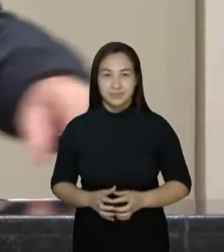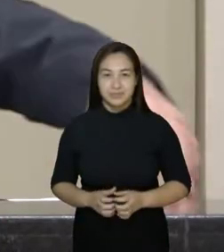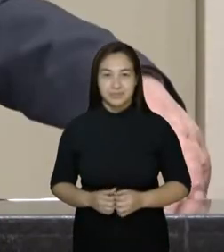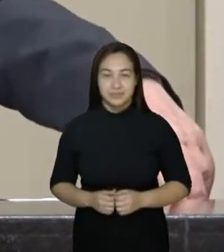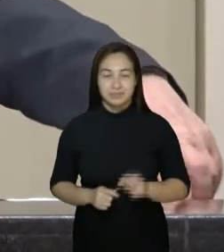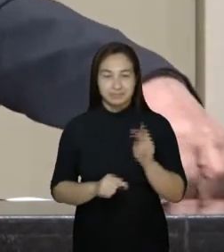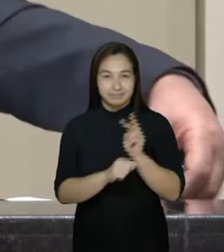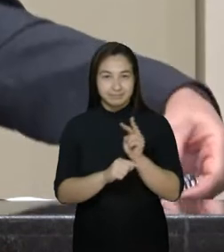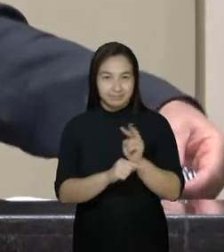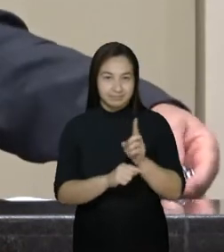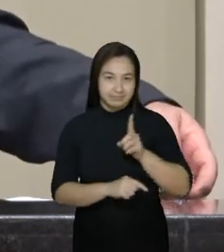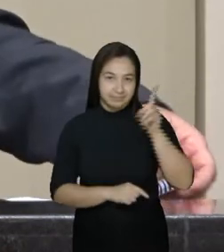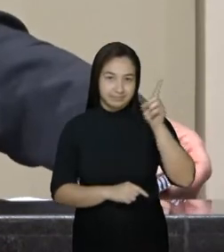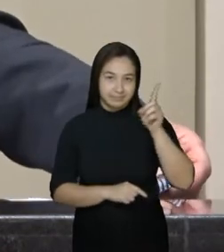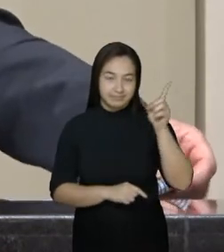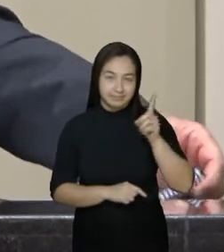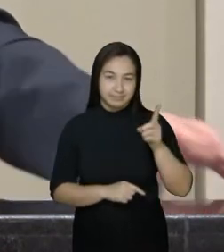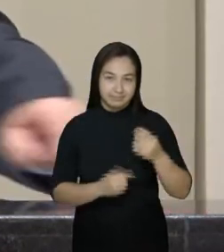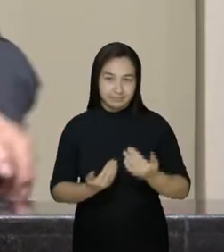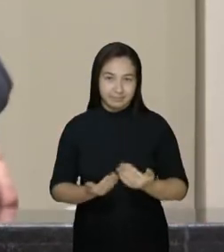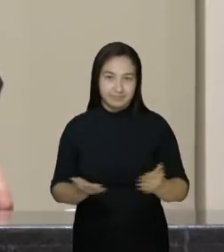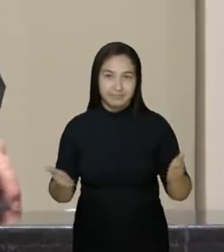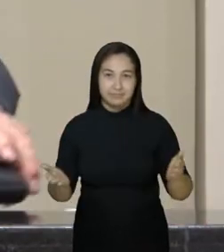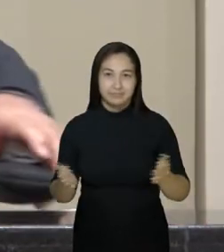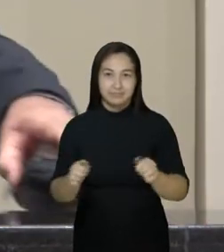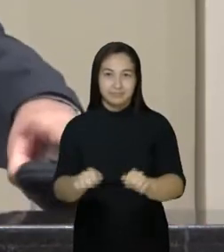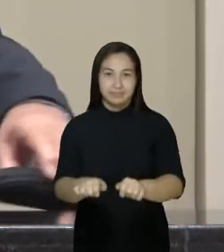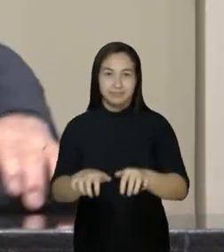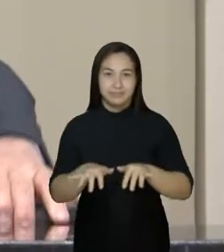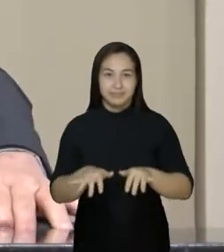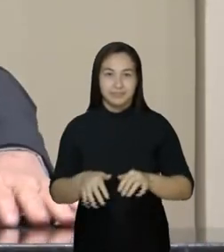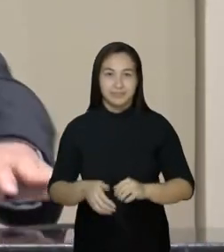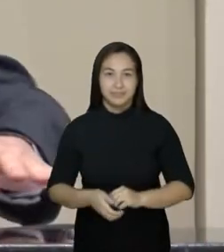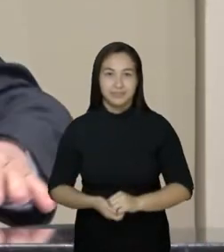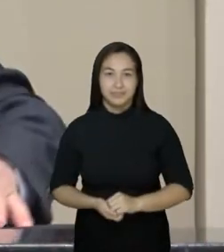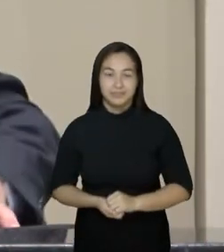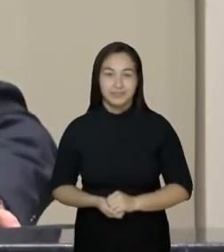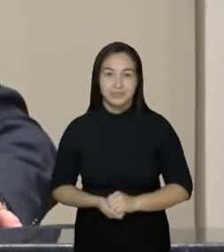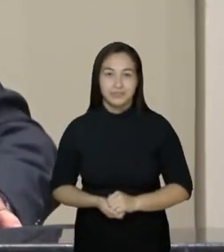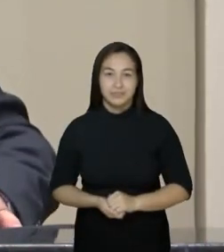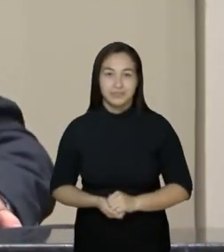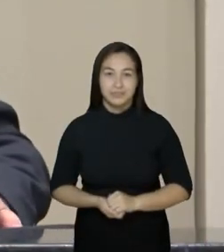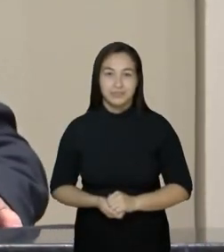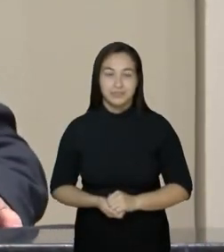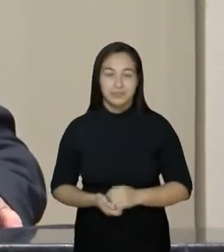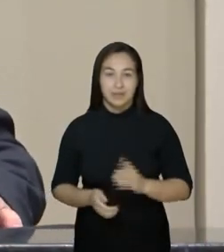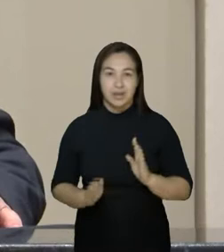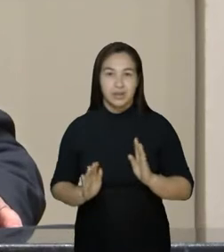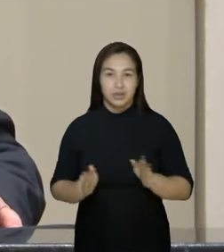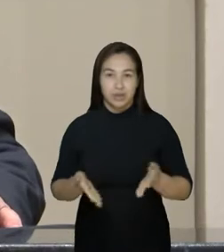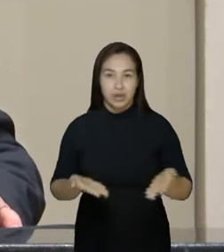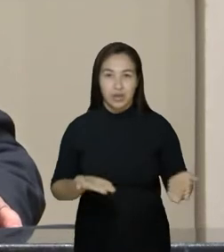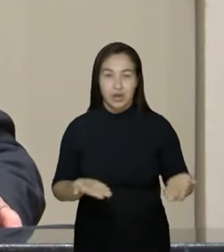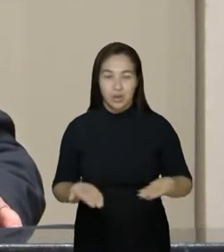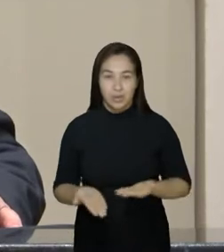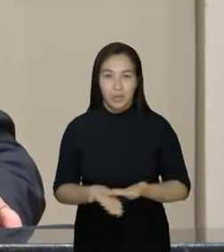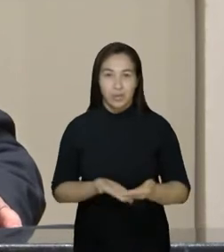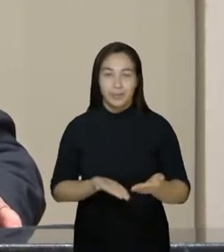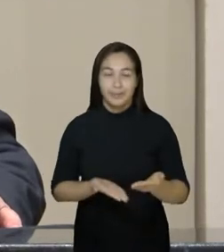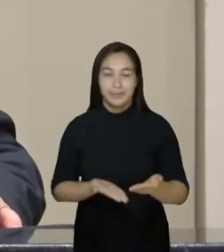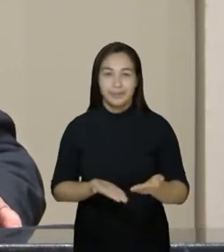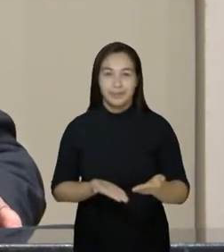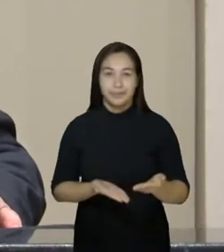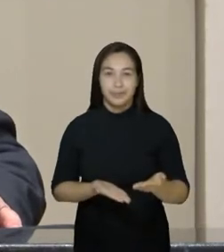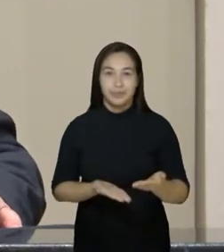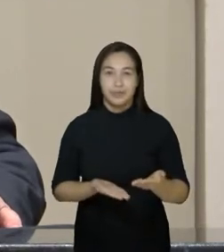sob a proteção de Deus, declaro aberta a presente sessão e de imediato nós vamos